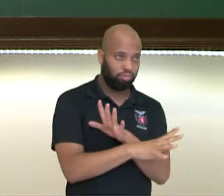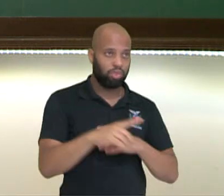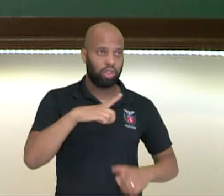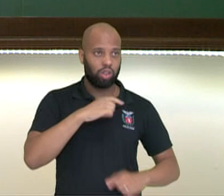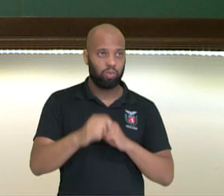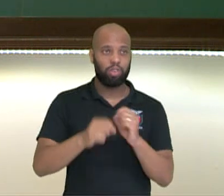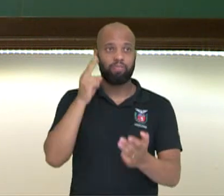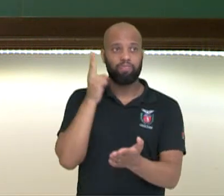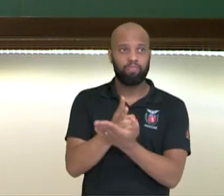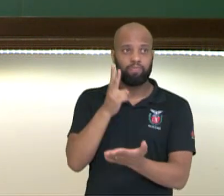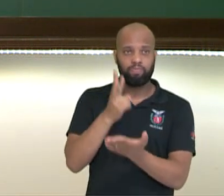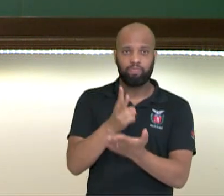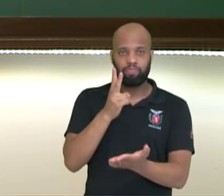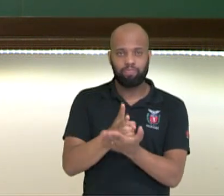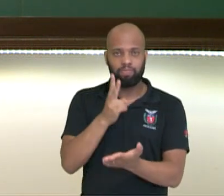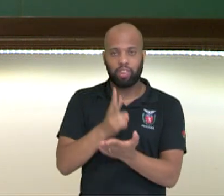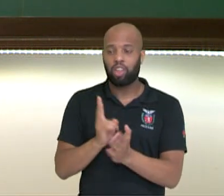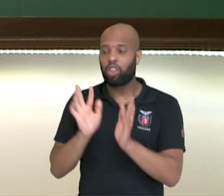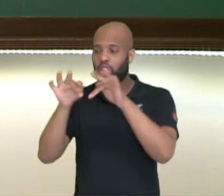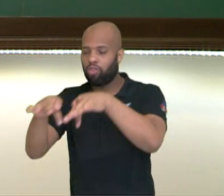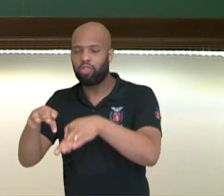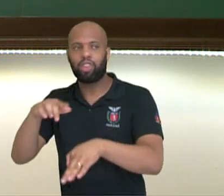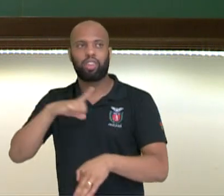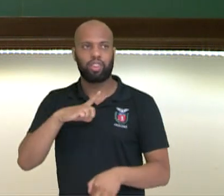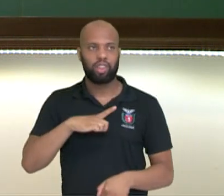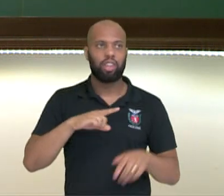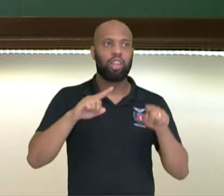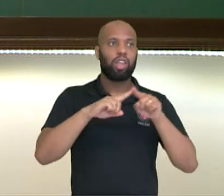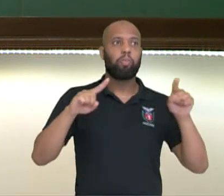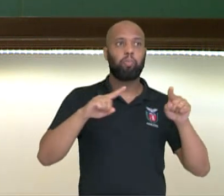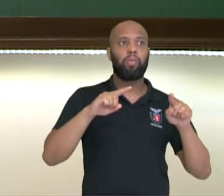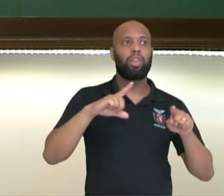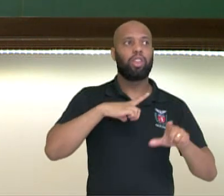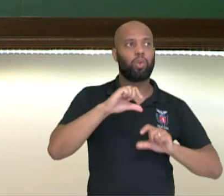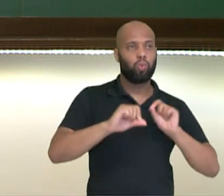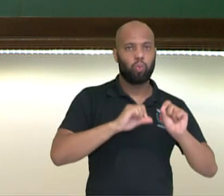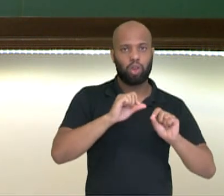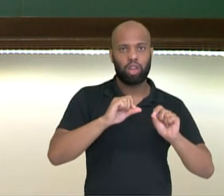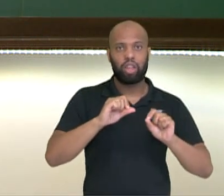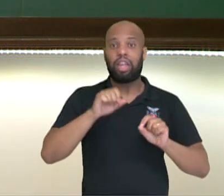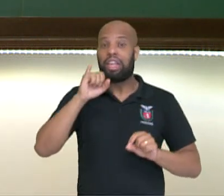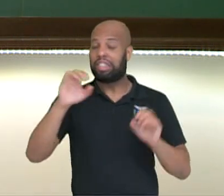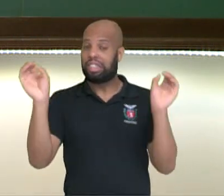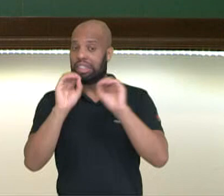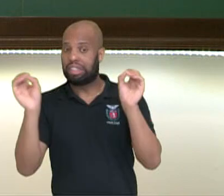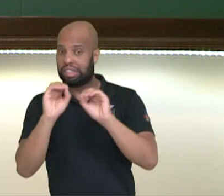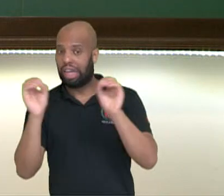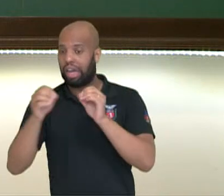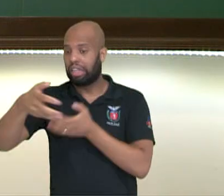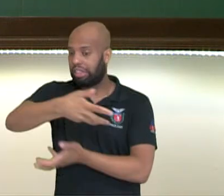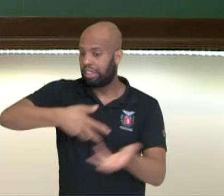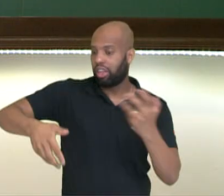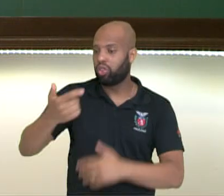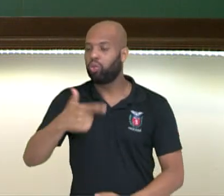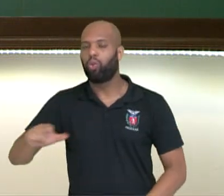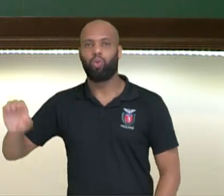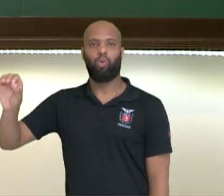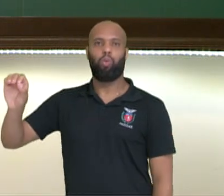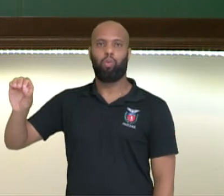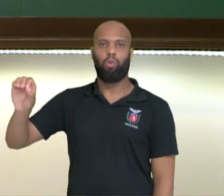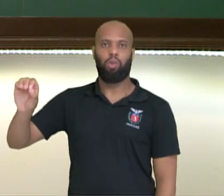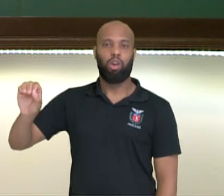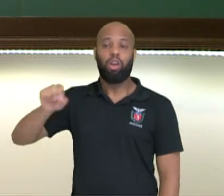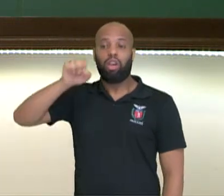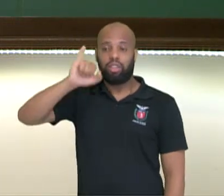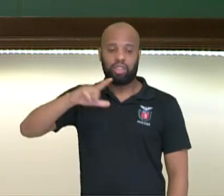manter a carga elétrica a mesma, total, desde que eles não interajam com corpos de fora. Se eles interagirem só entre eles, por isso